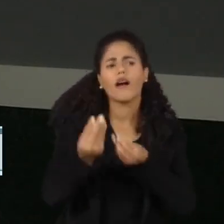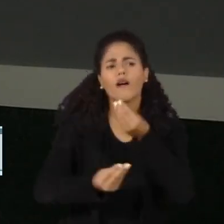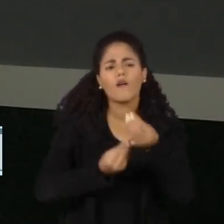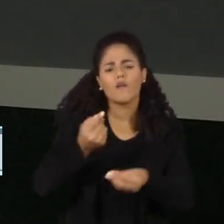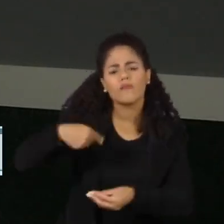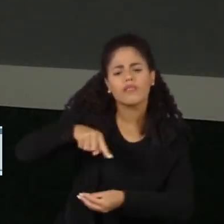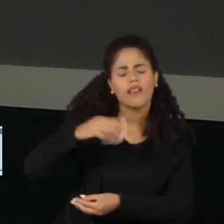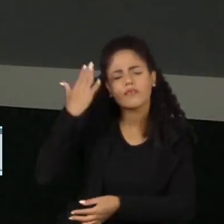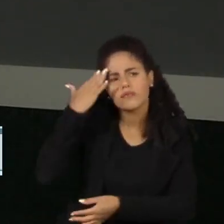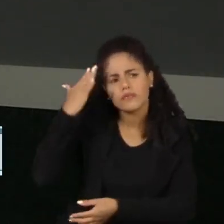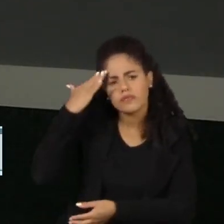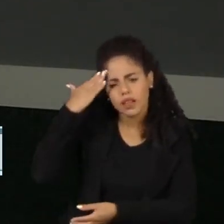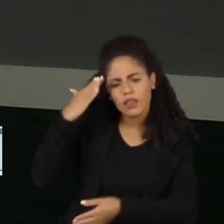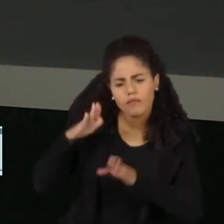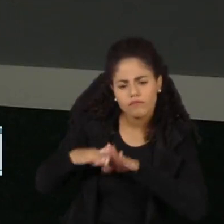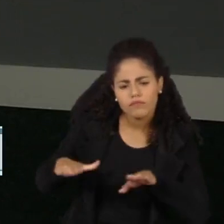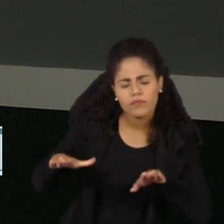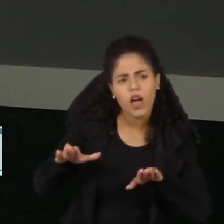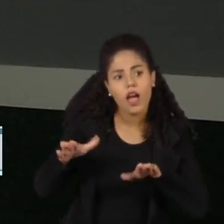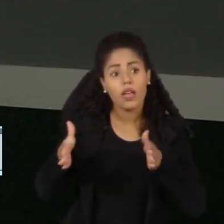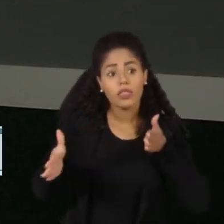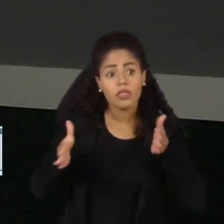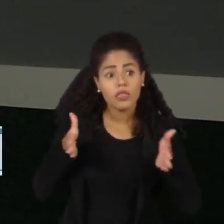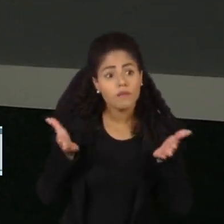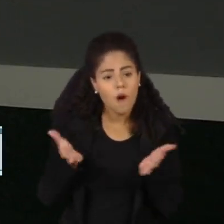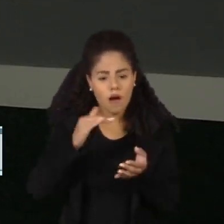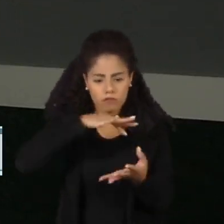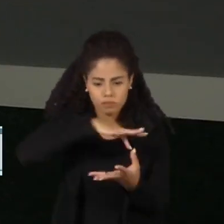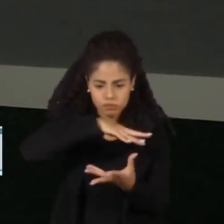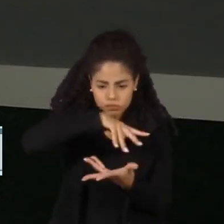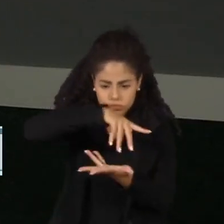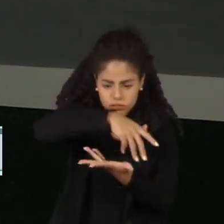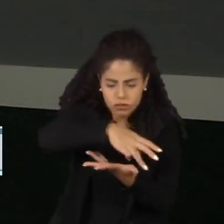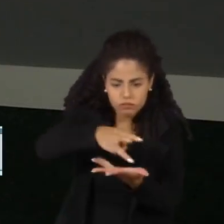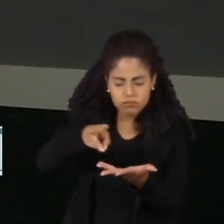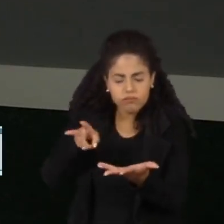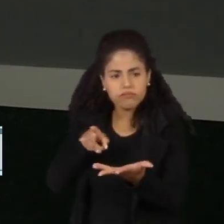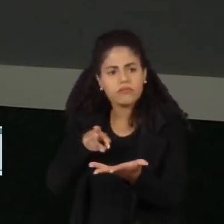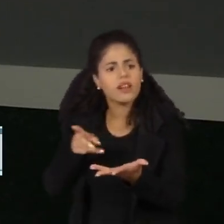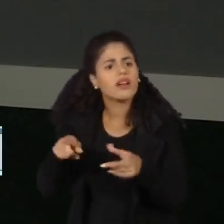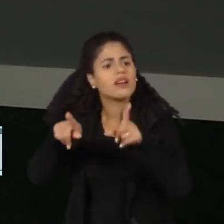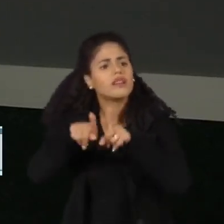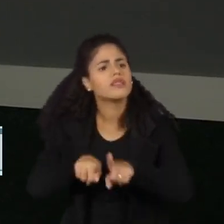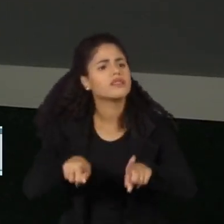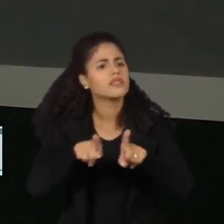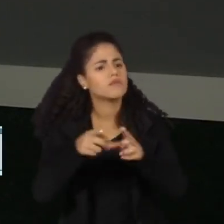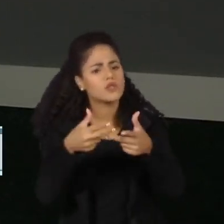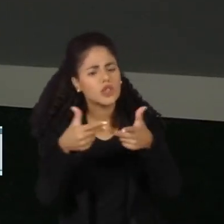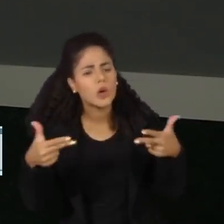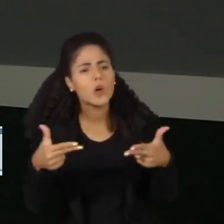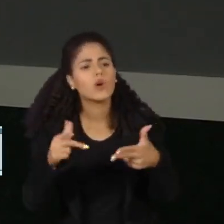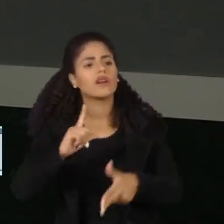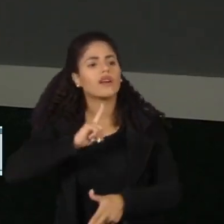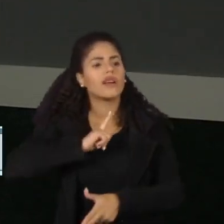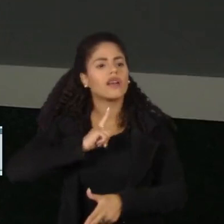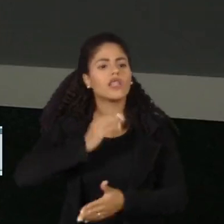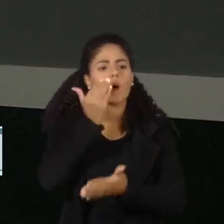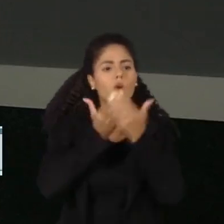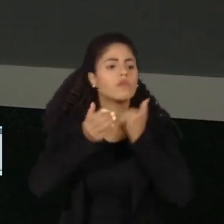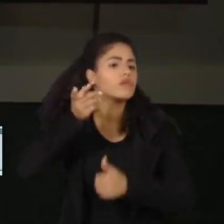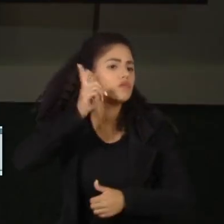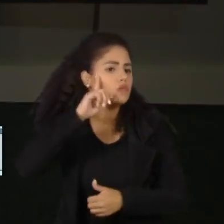elas entendam esse momento do planeta, a possibilidade de ter alimento todos os dias